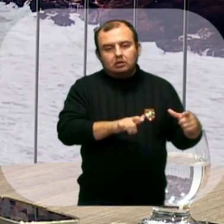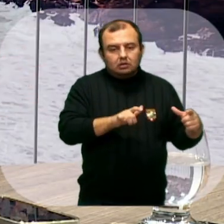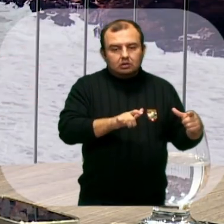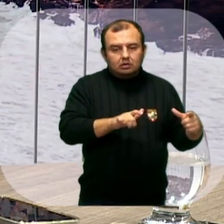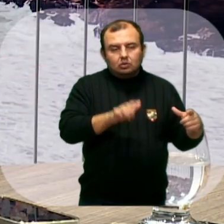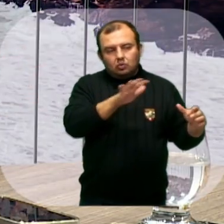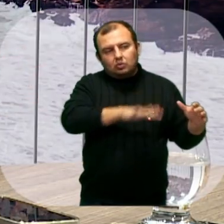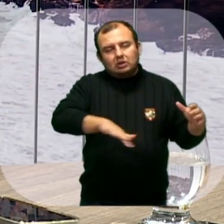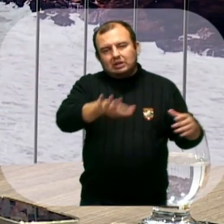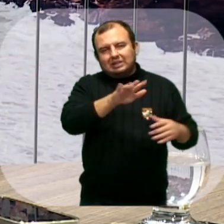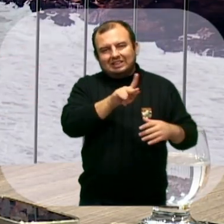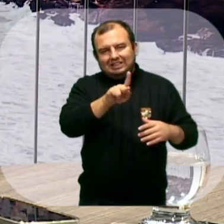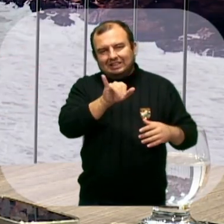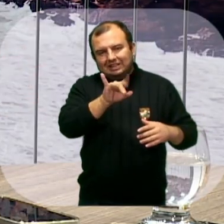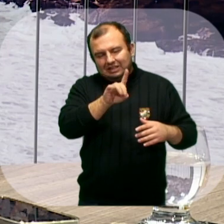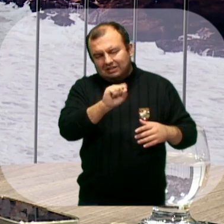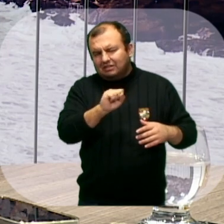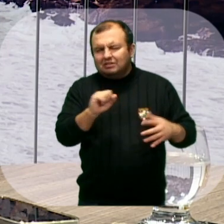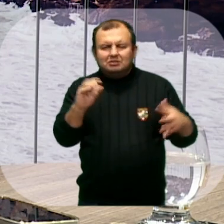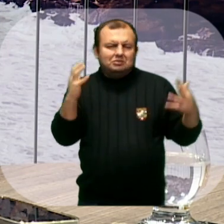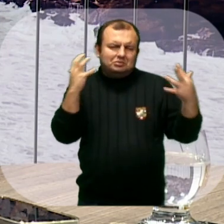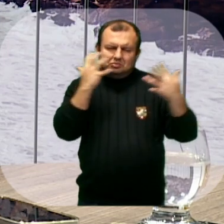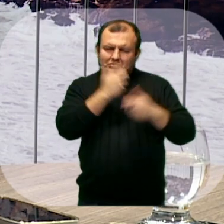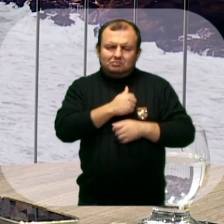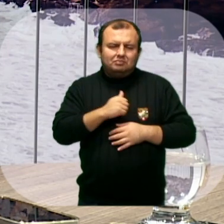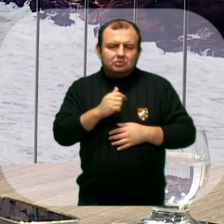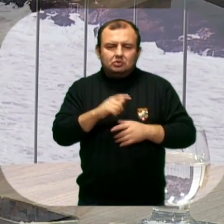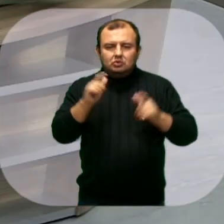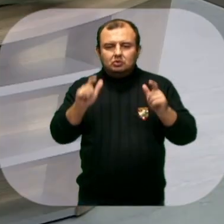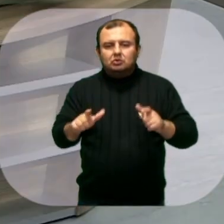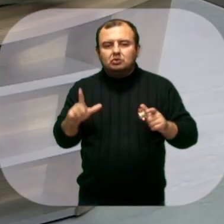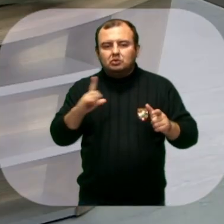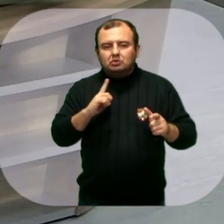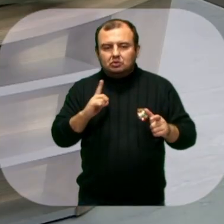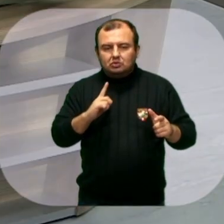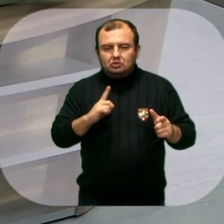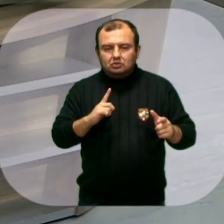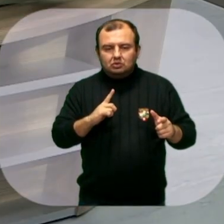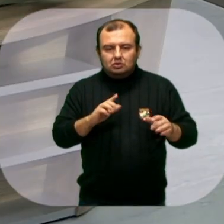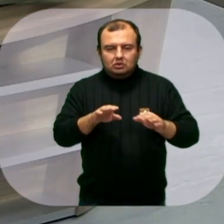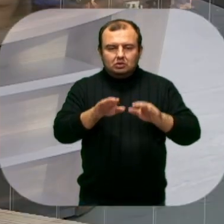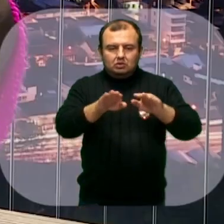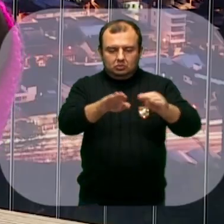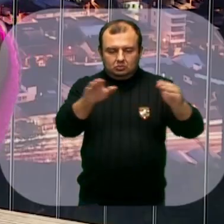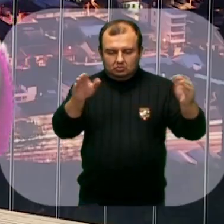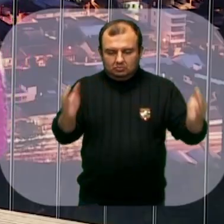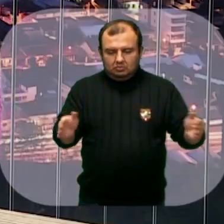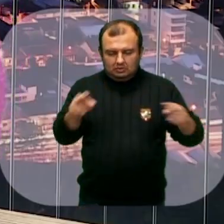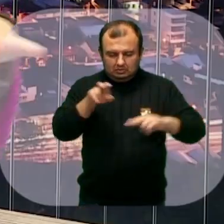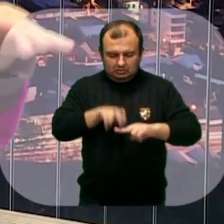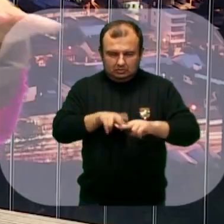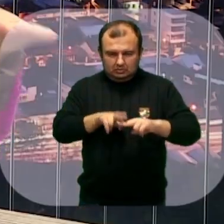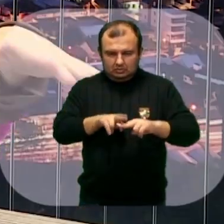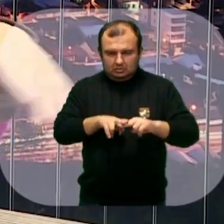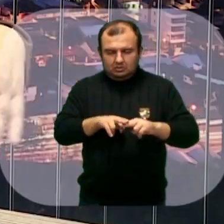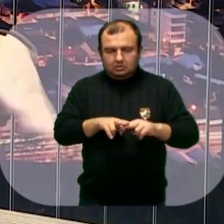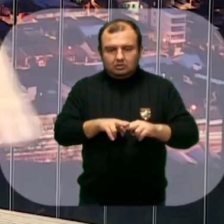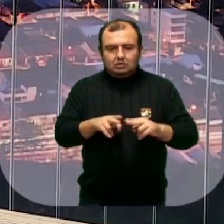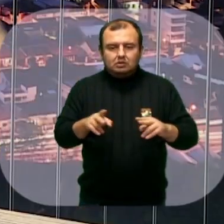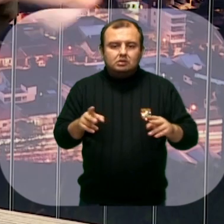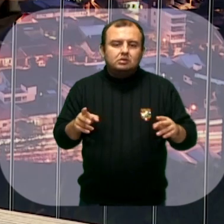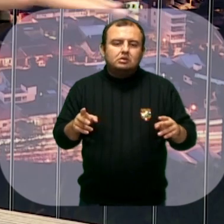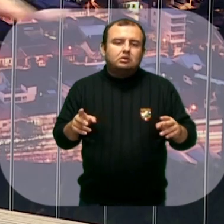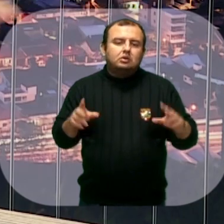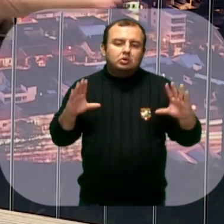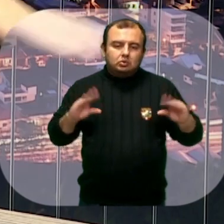Espaço Kids, meu Deus, é uma delícia, né? Aonde tiver uma mesinha, uma cadeirinha, ou